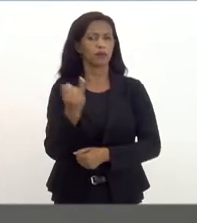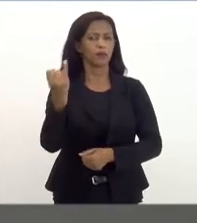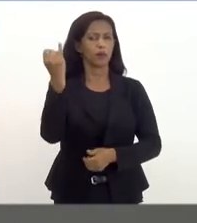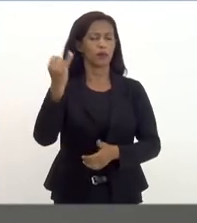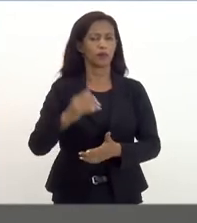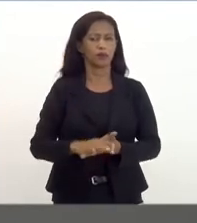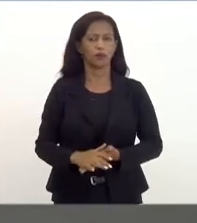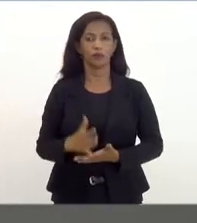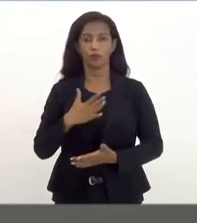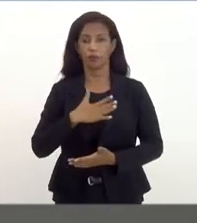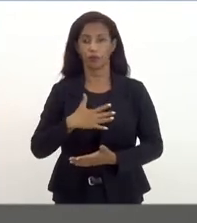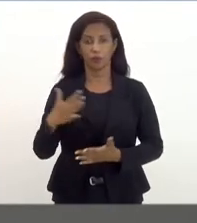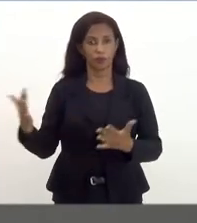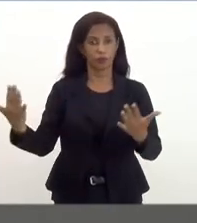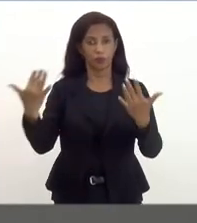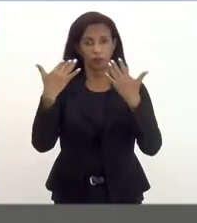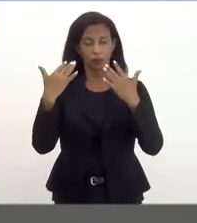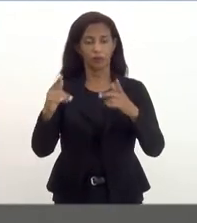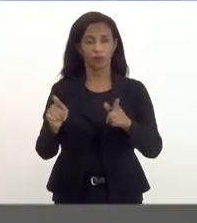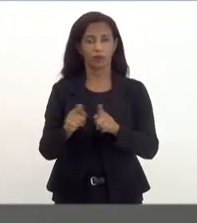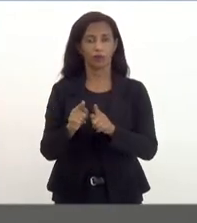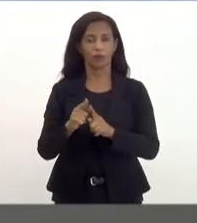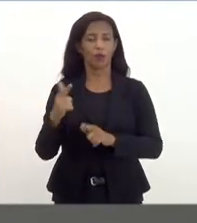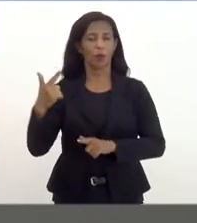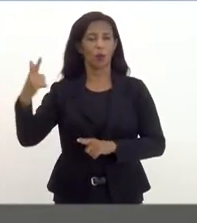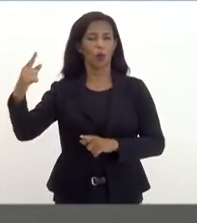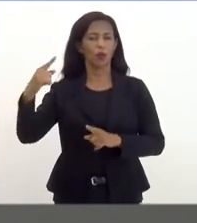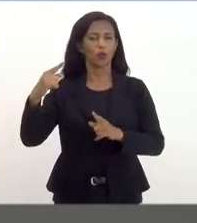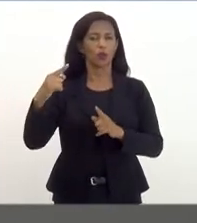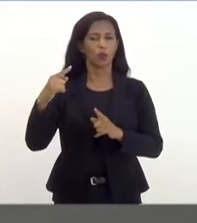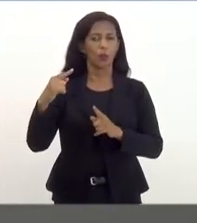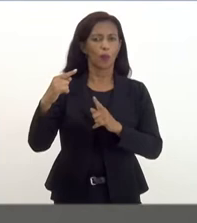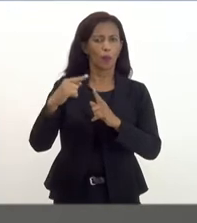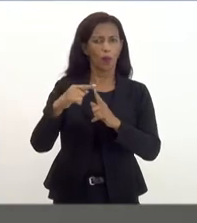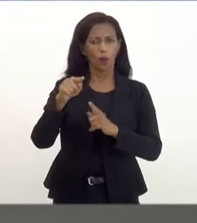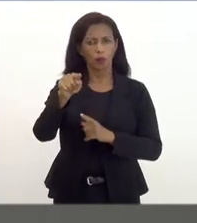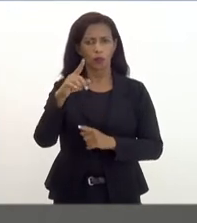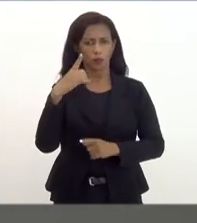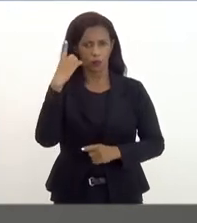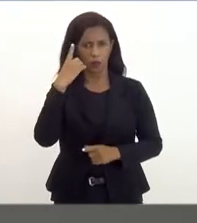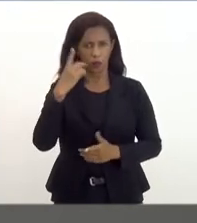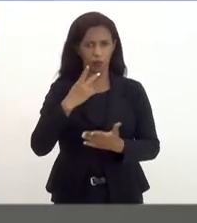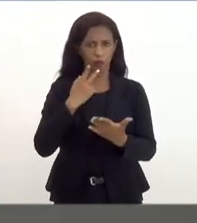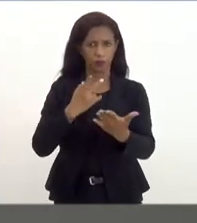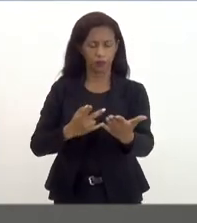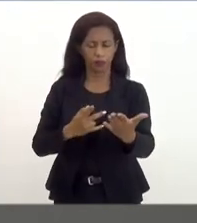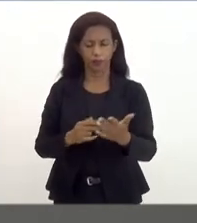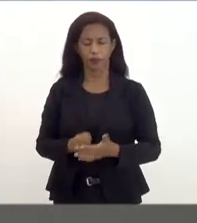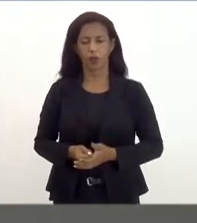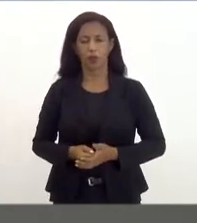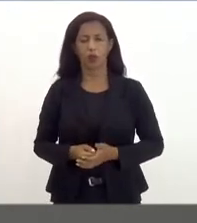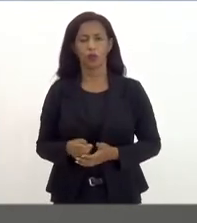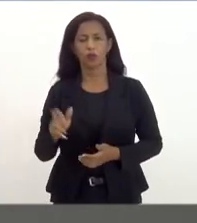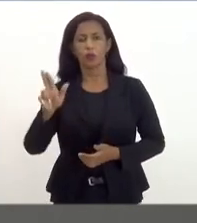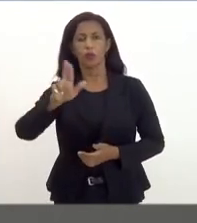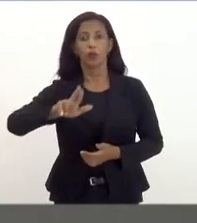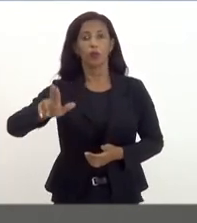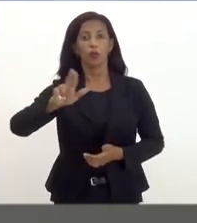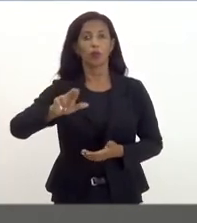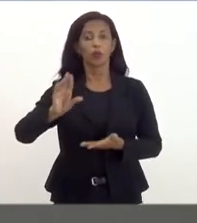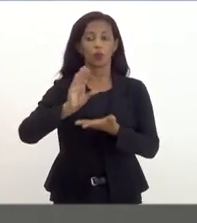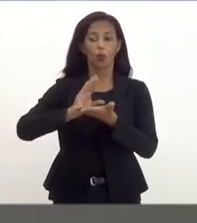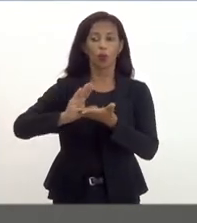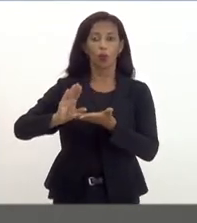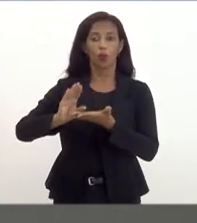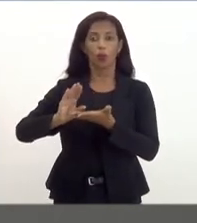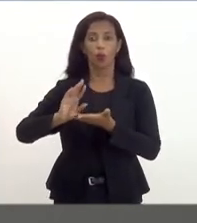que eu gostaria de chamar atenção também para um outro ponto Deputado que a senhora levantou sobre a utilização dos recursos